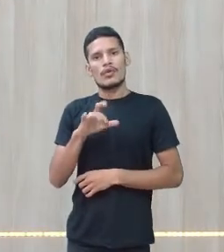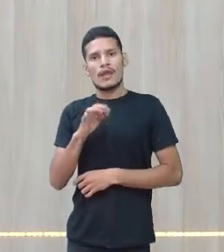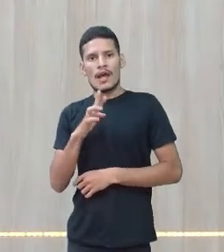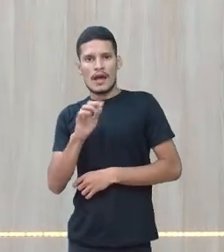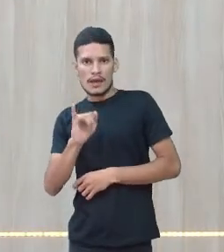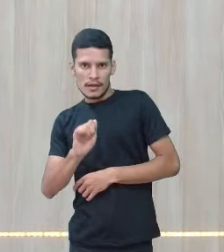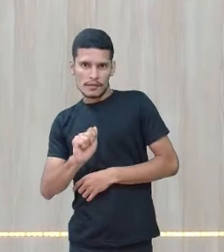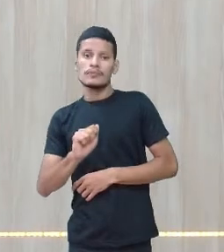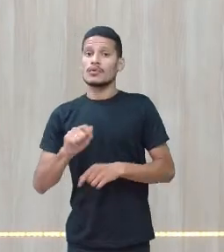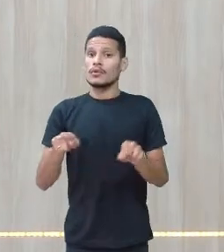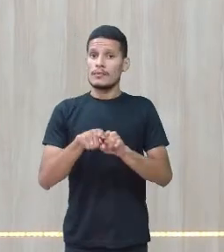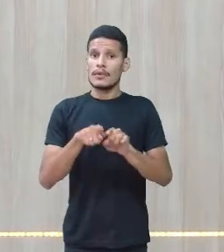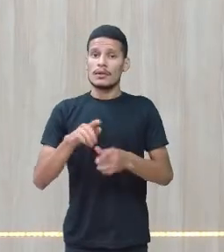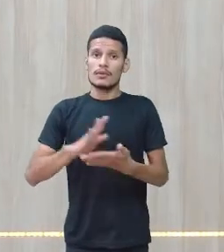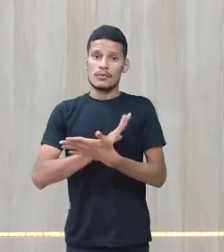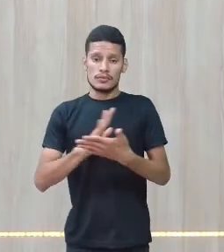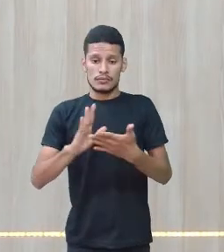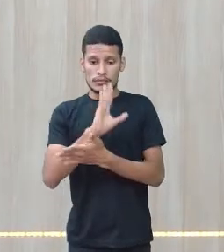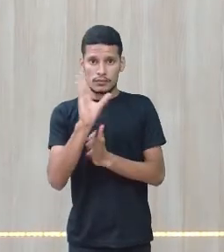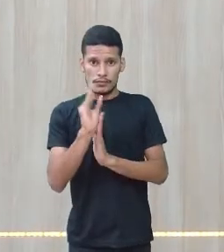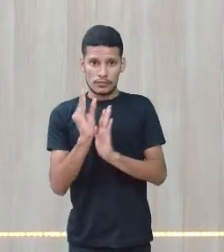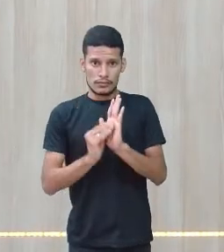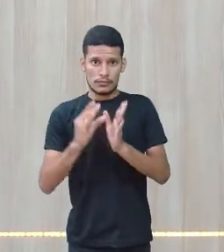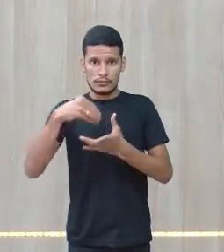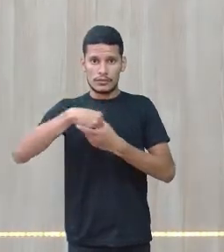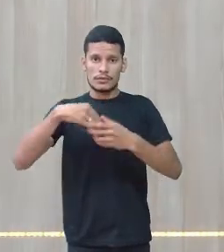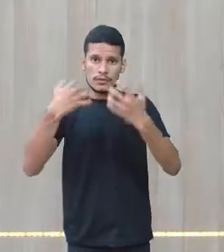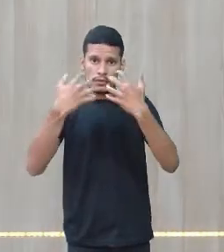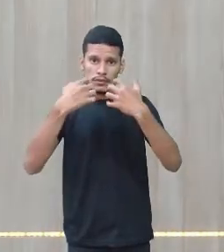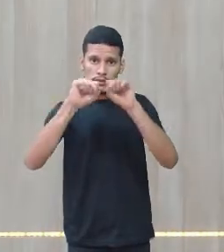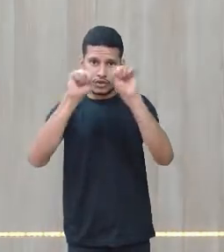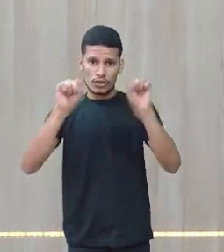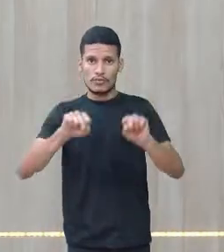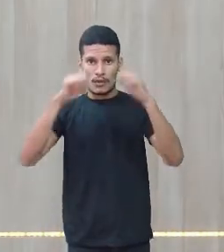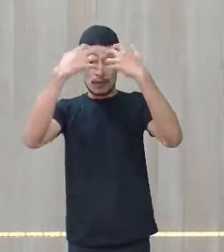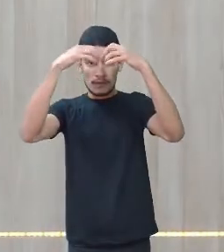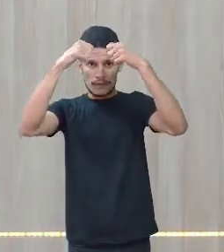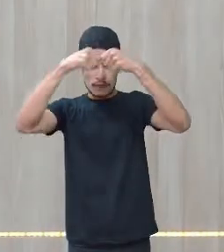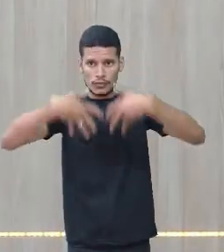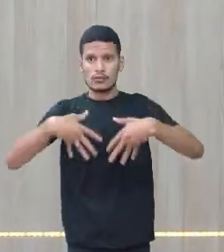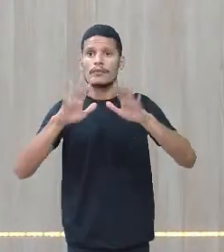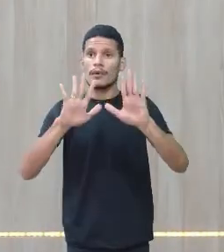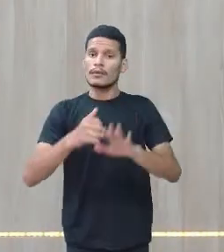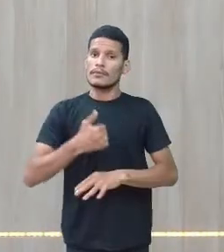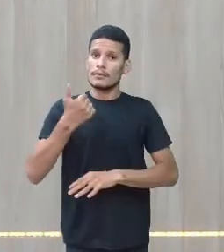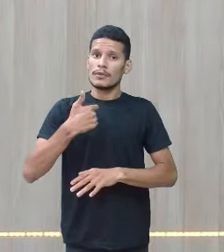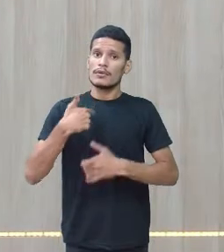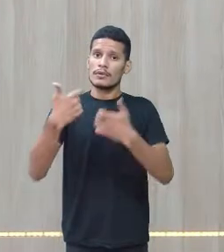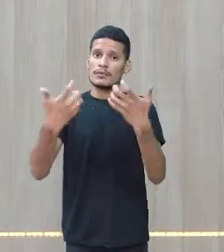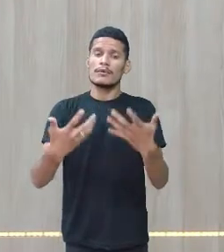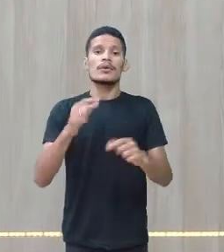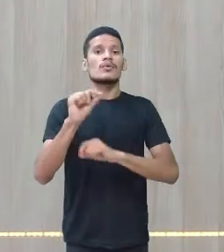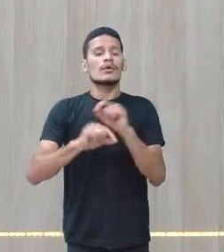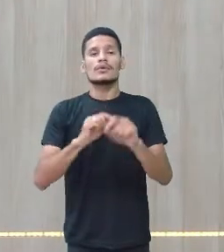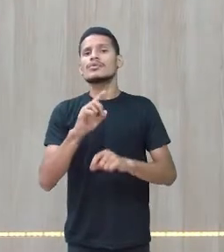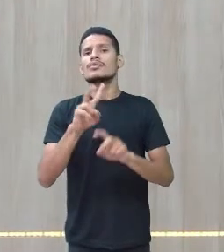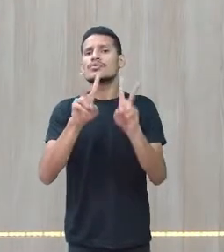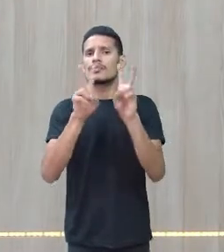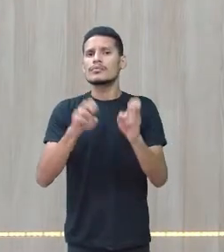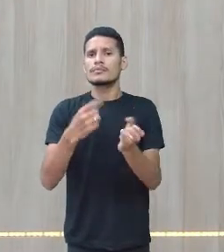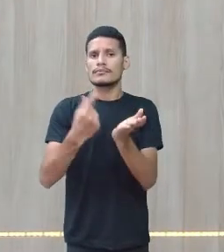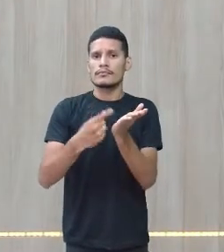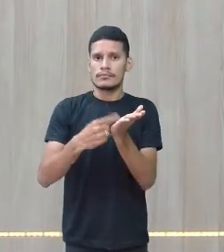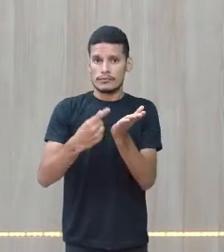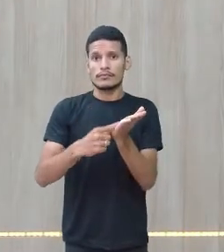alguns conteúdos que contemplam aí o sistema nervoso. Então, a primeira coisa que eu gostaria de falar para vocês é em relação ao